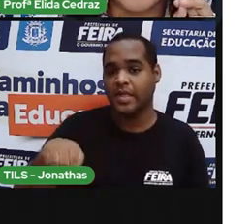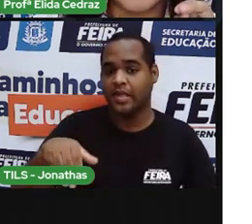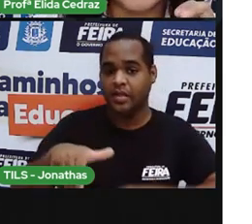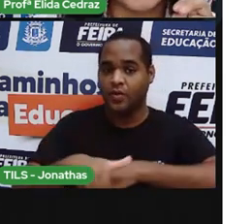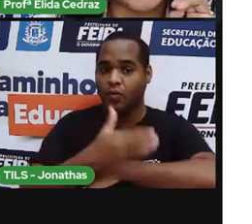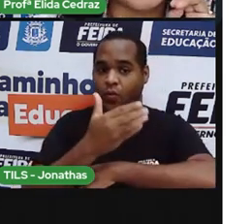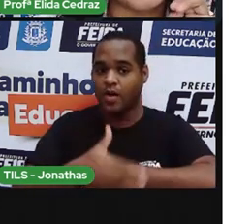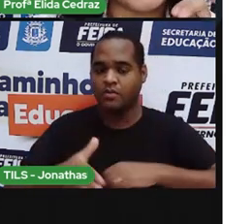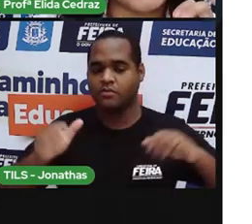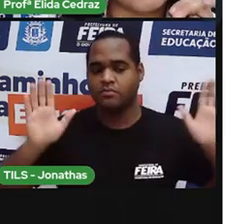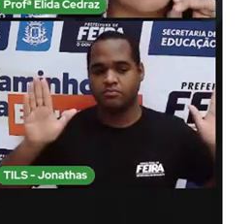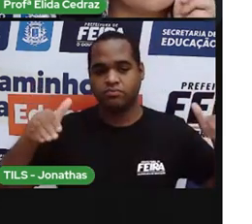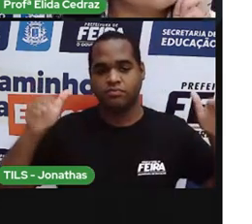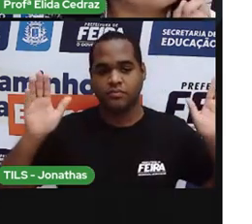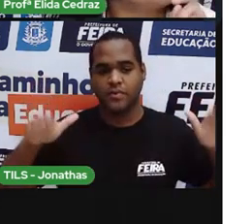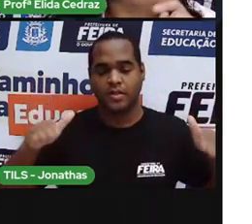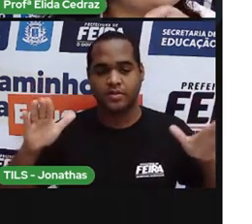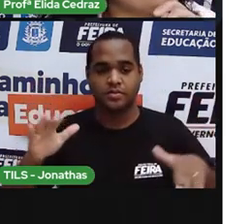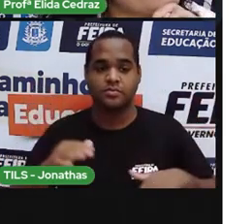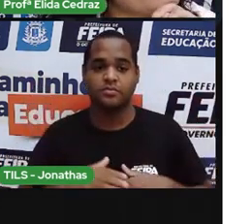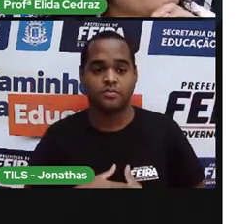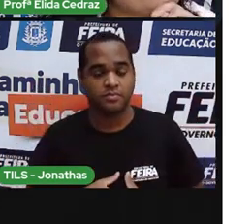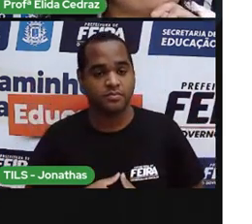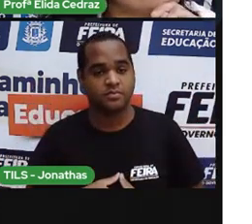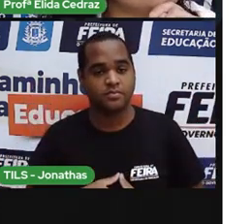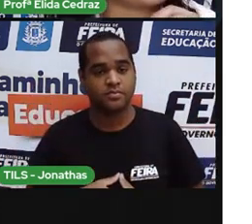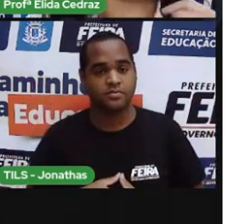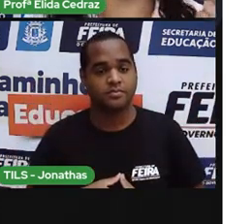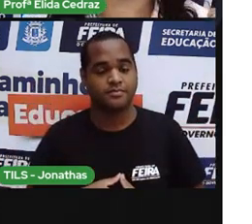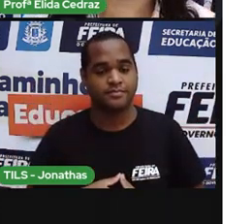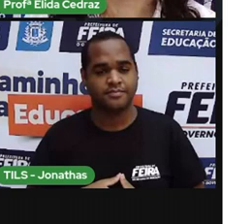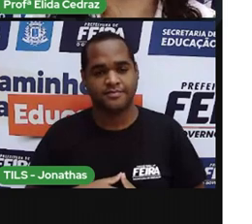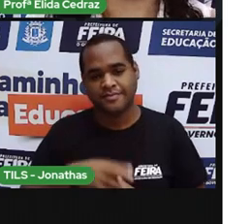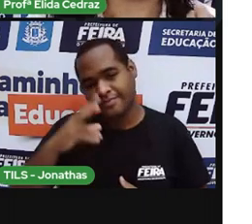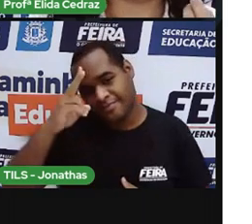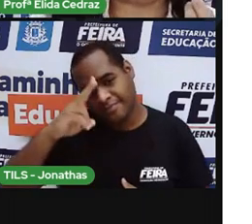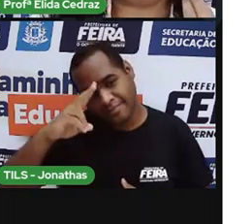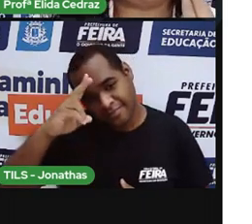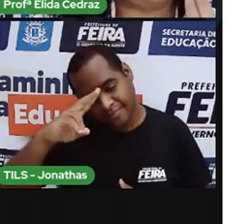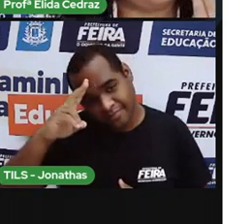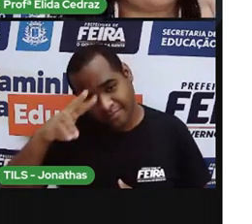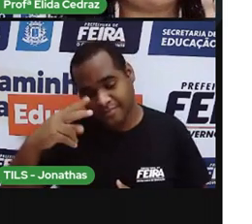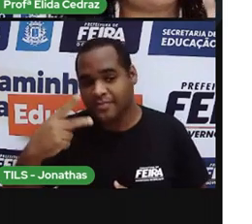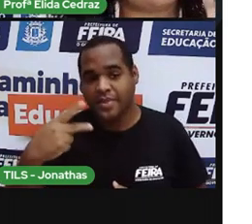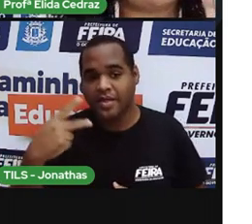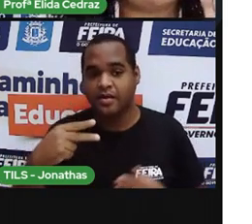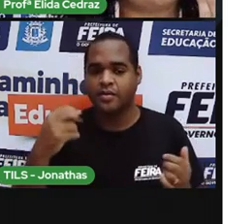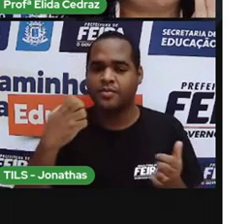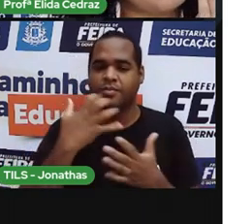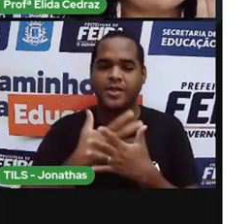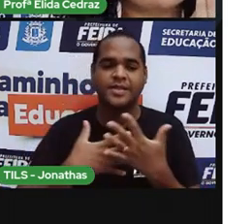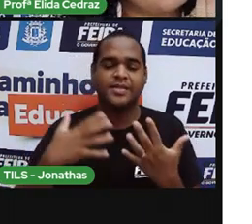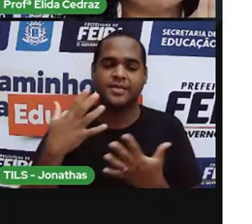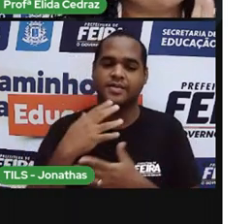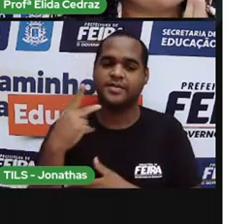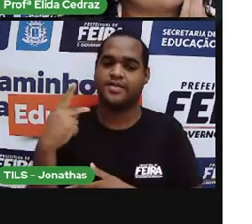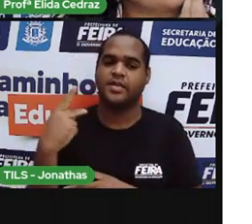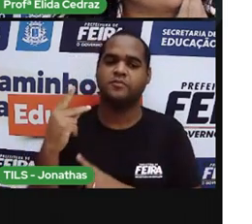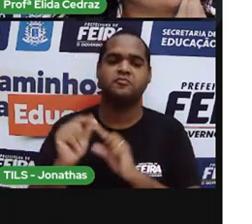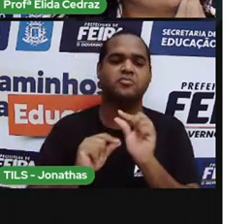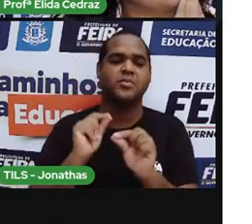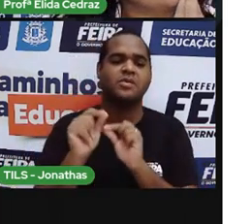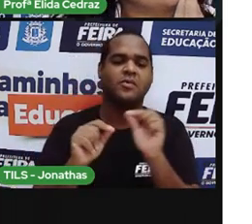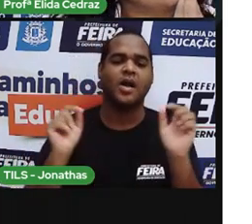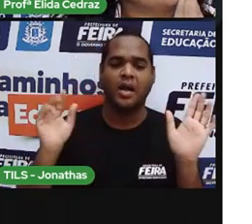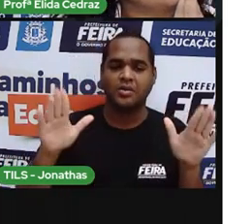um anjo que, lembra aí da cantiga, o que que o anjo fez na